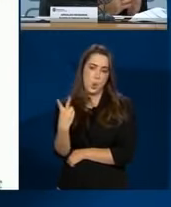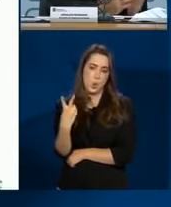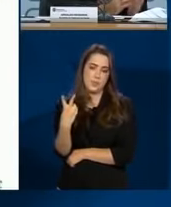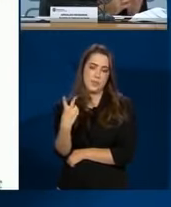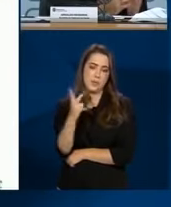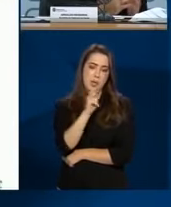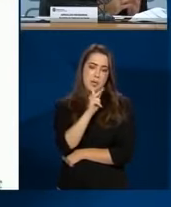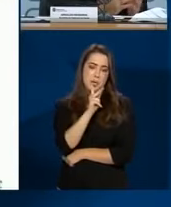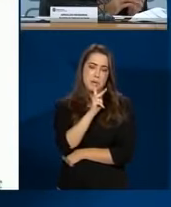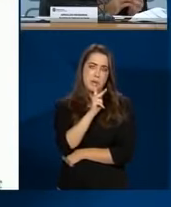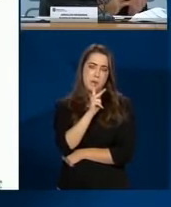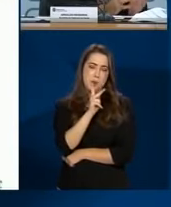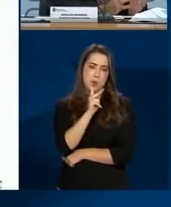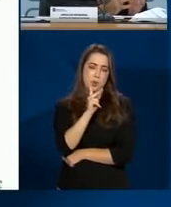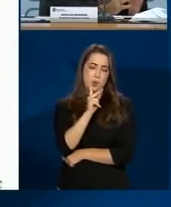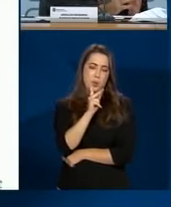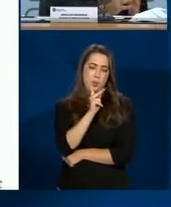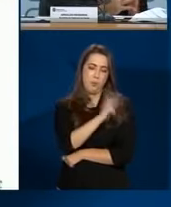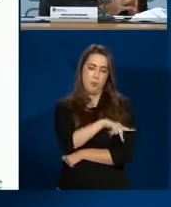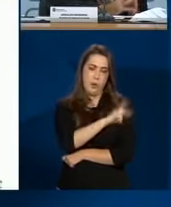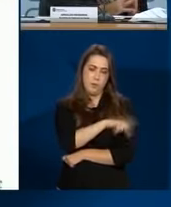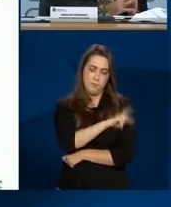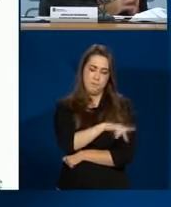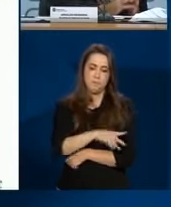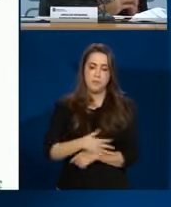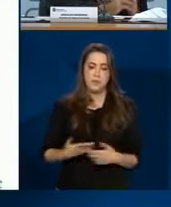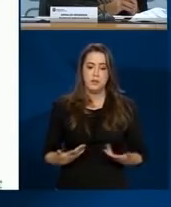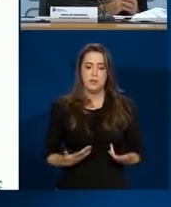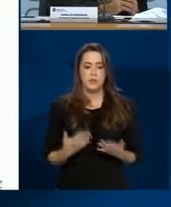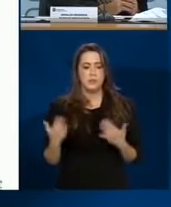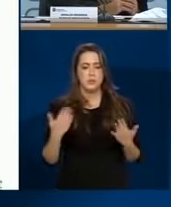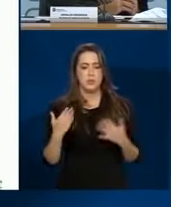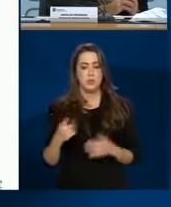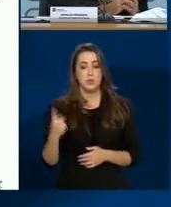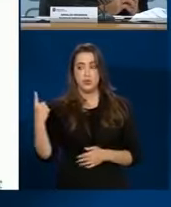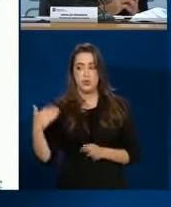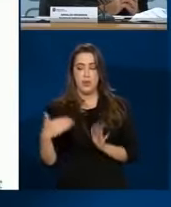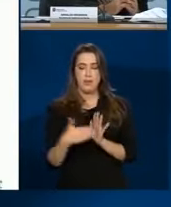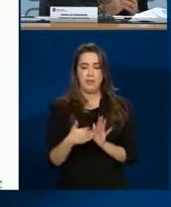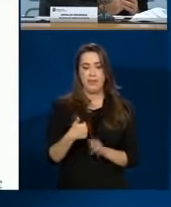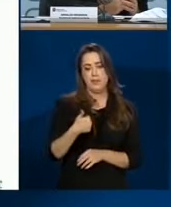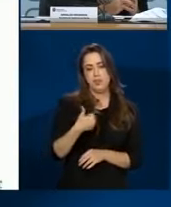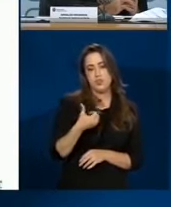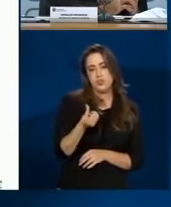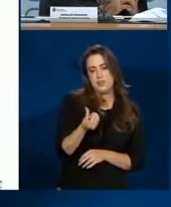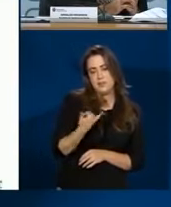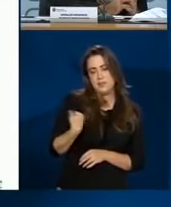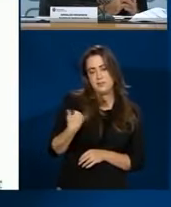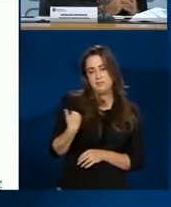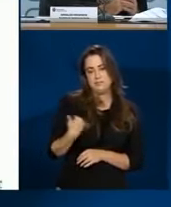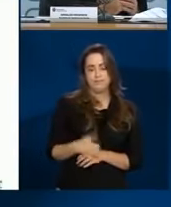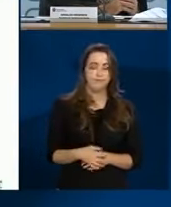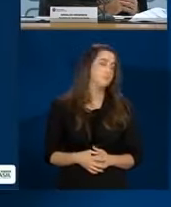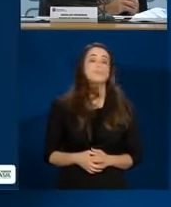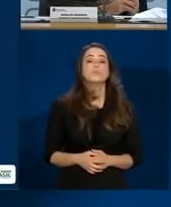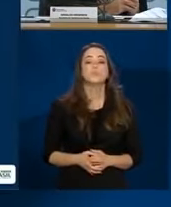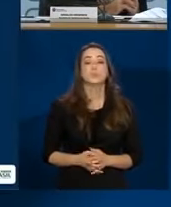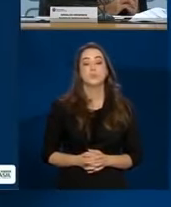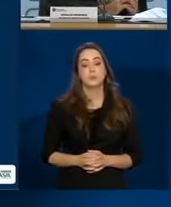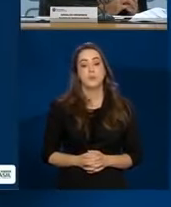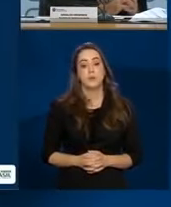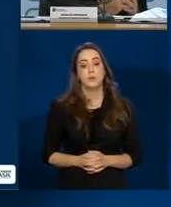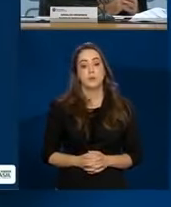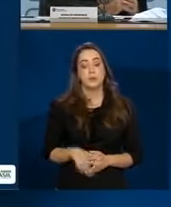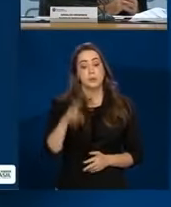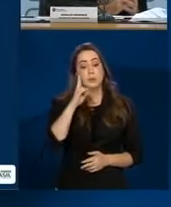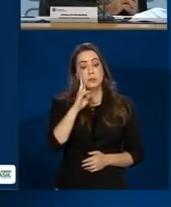e a faixa etária pediátrica de 1 a 16 anos. Né? Próximo, a